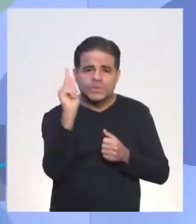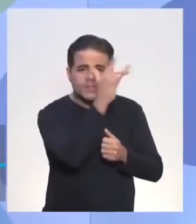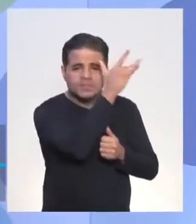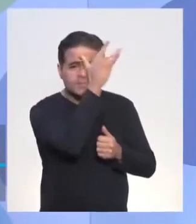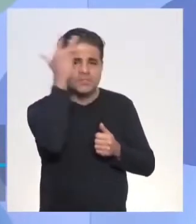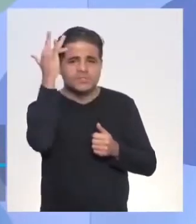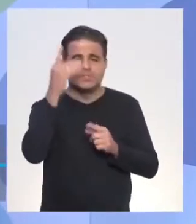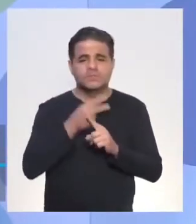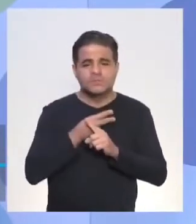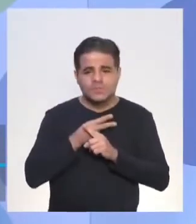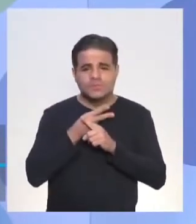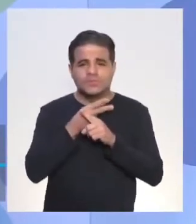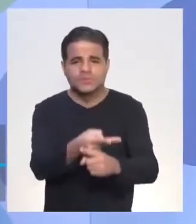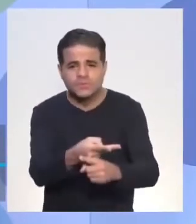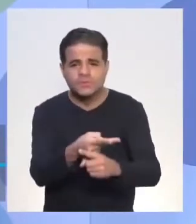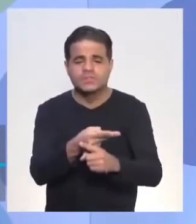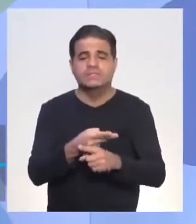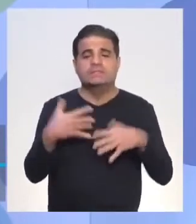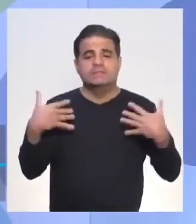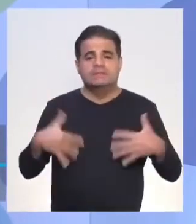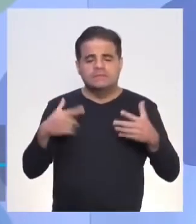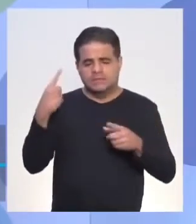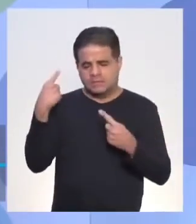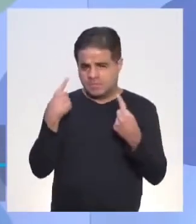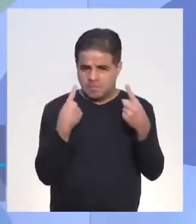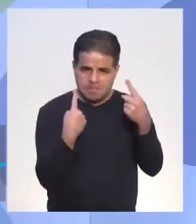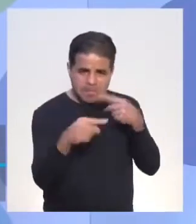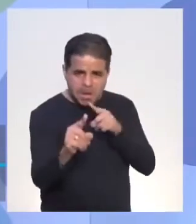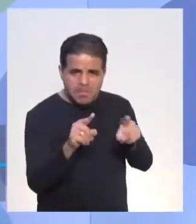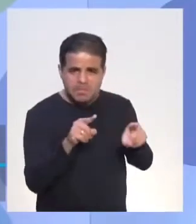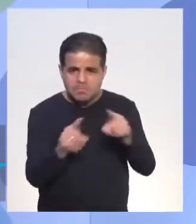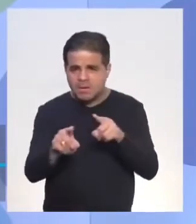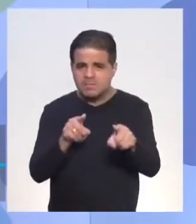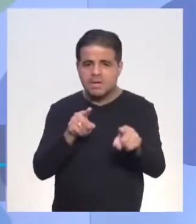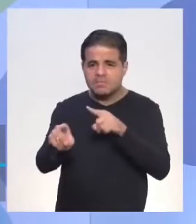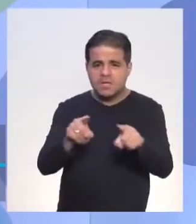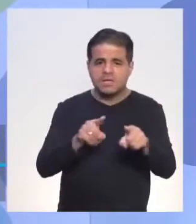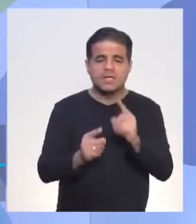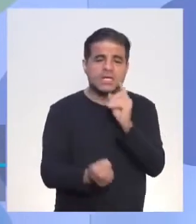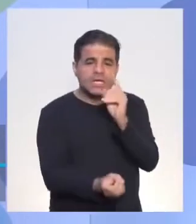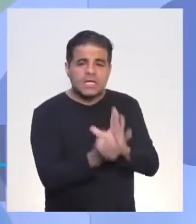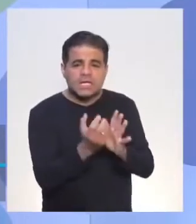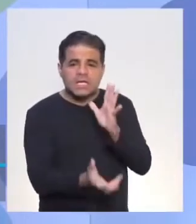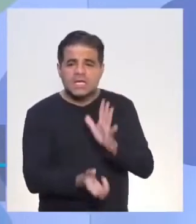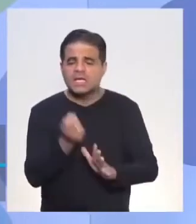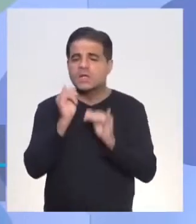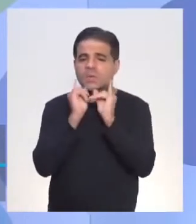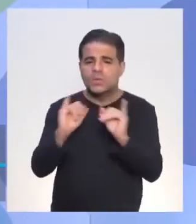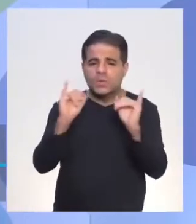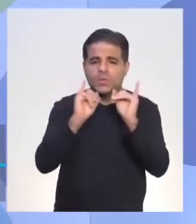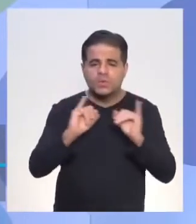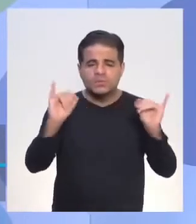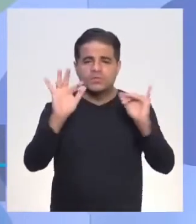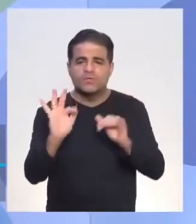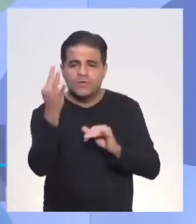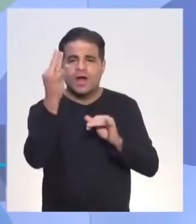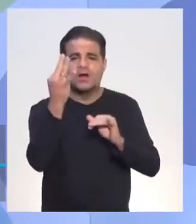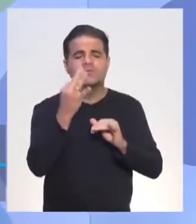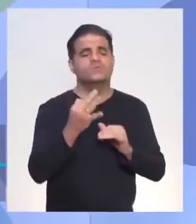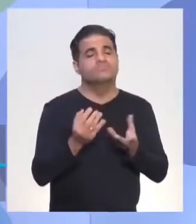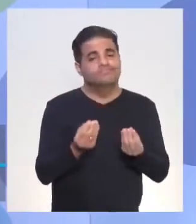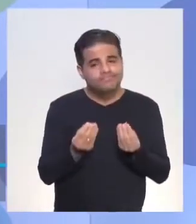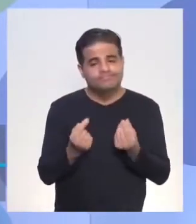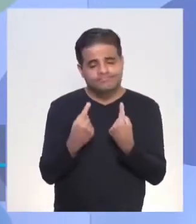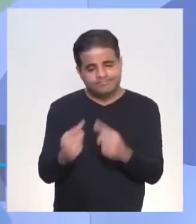aí são muito acirradas, né, nos debates, e acabam, com isso, criando notícias falsas, essas falácias, para